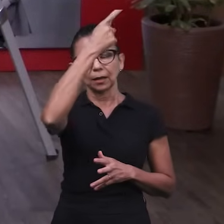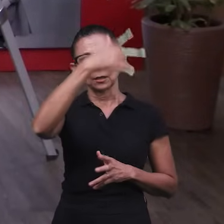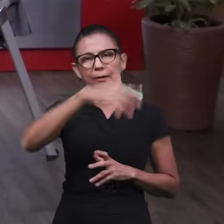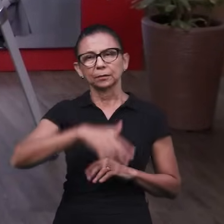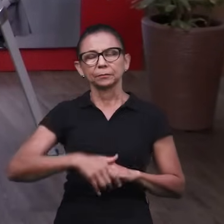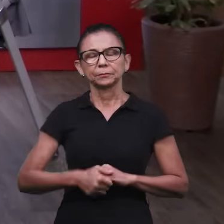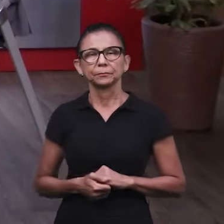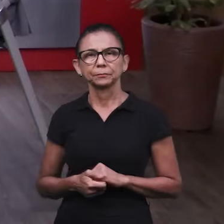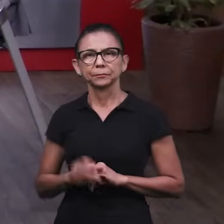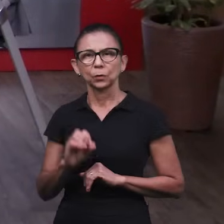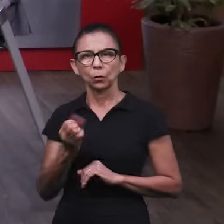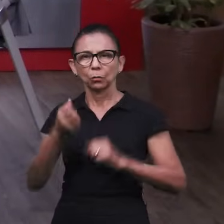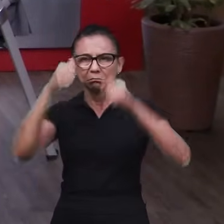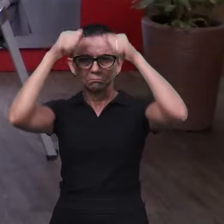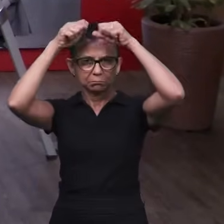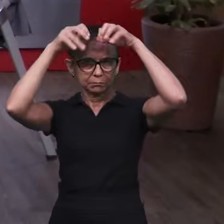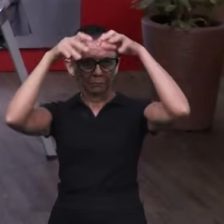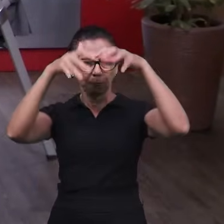o ambiente de trabalho.